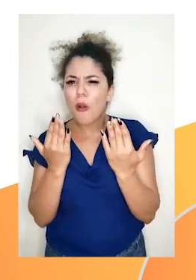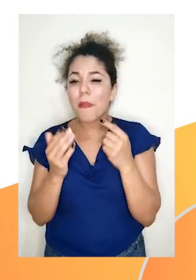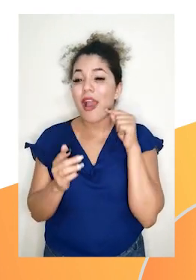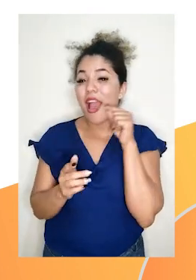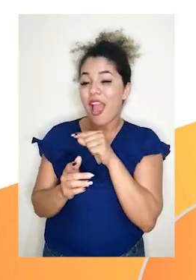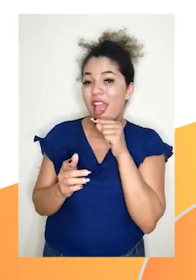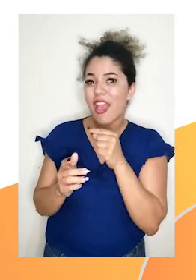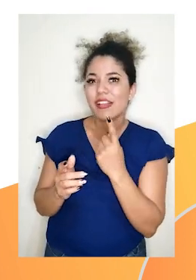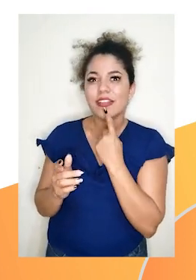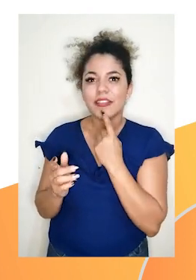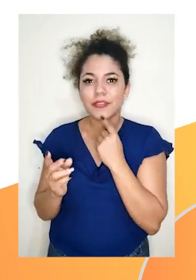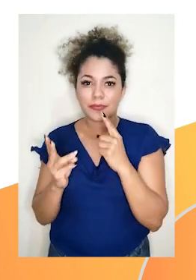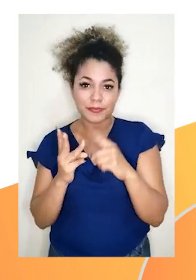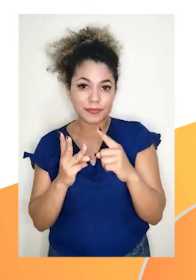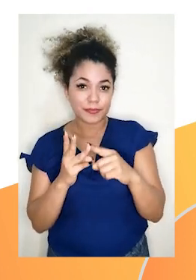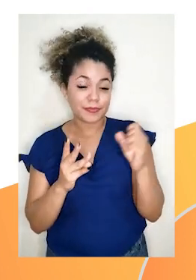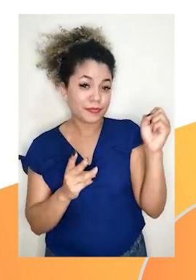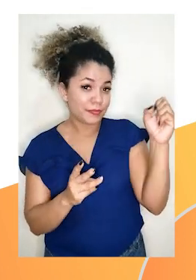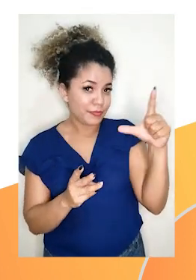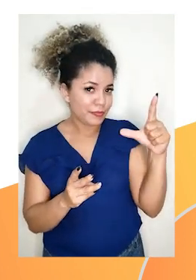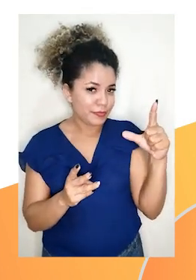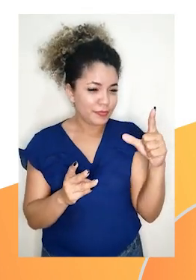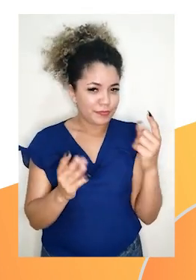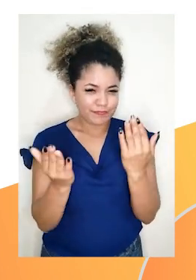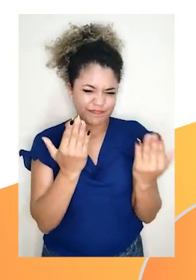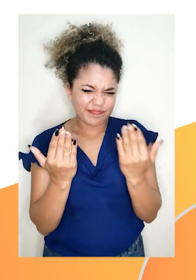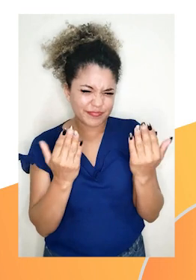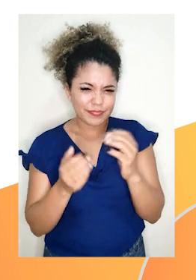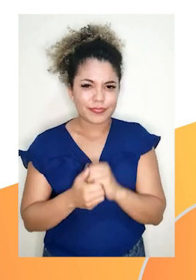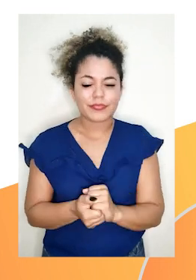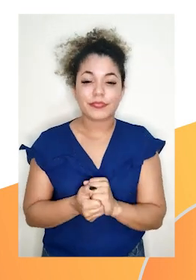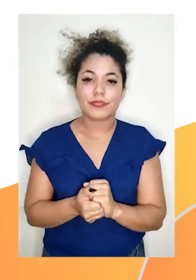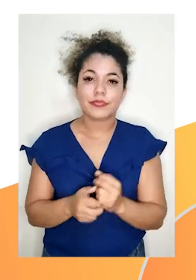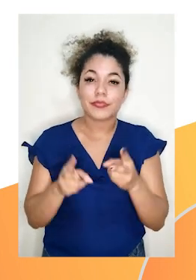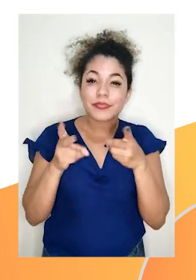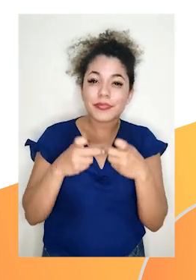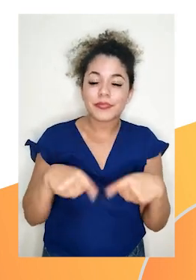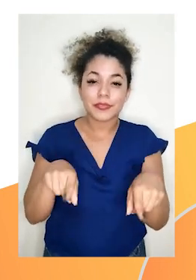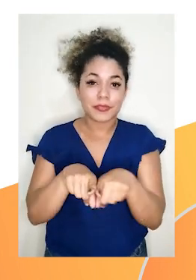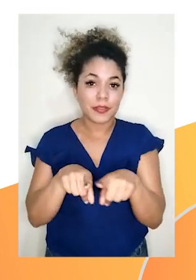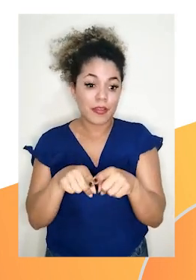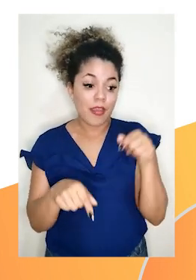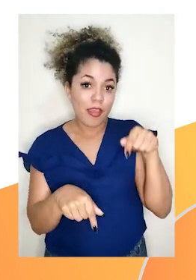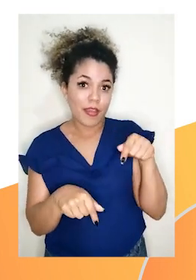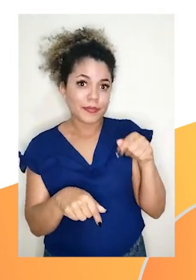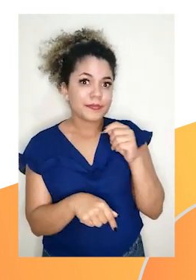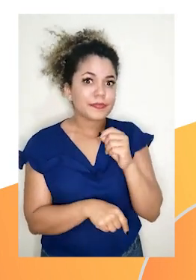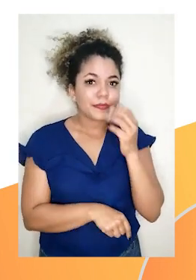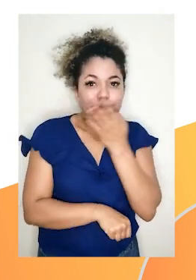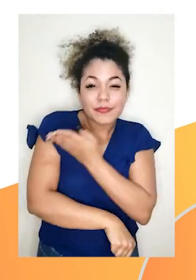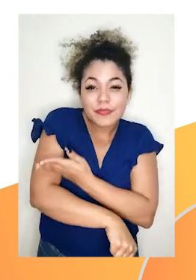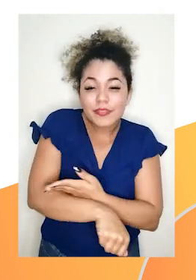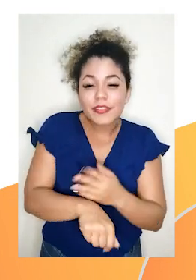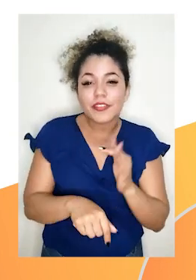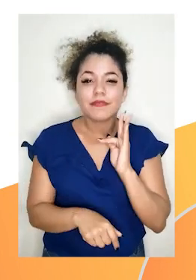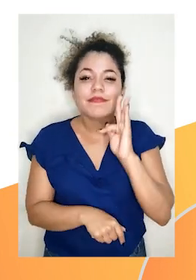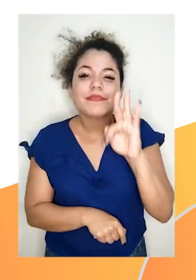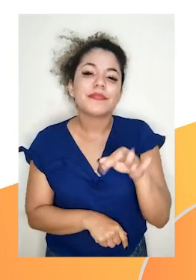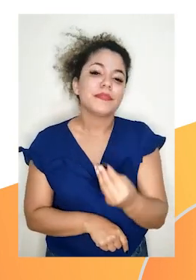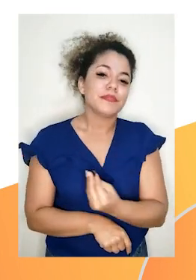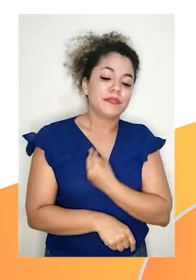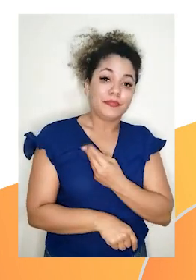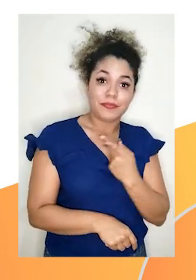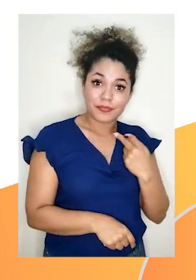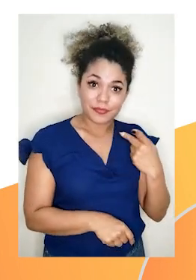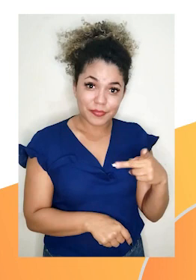estrela gigante vermelha e o Sol, que é uma anã amarela. Observe também a anã branca, no seu período final aqui da evolução da